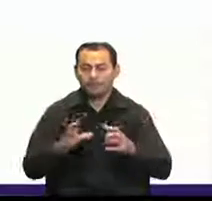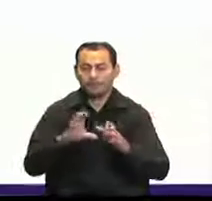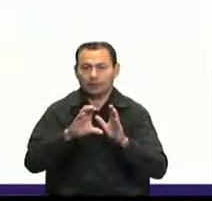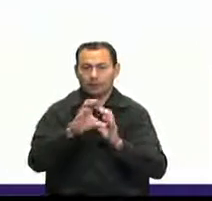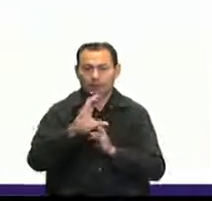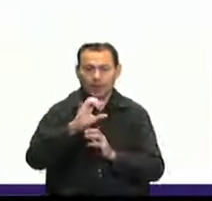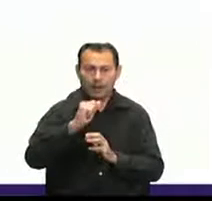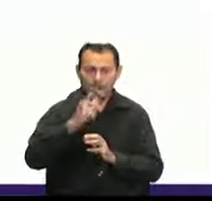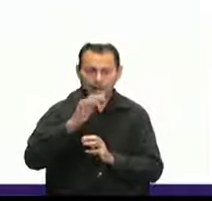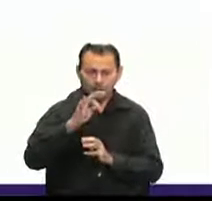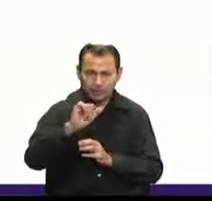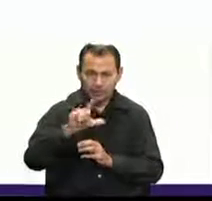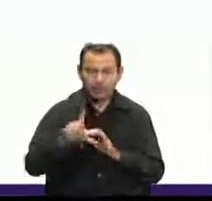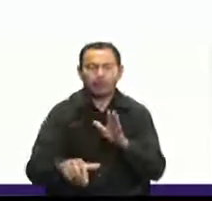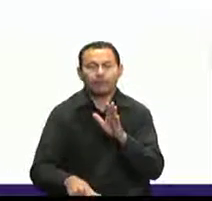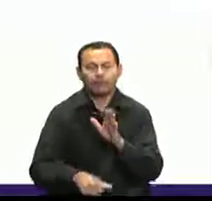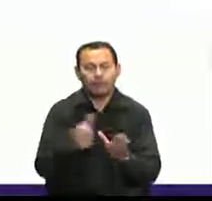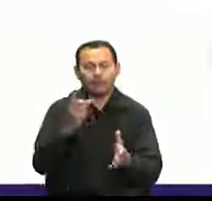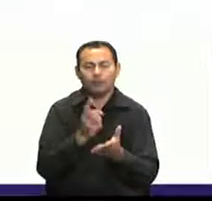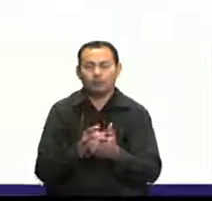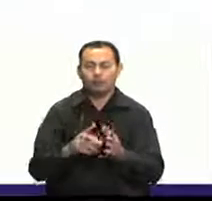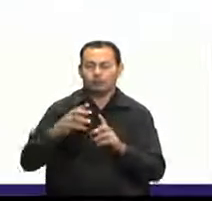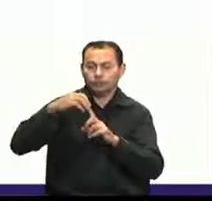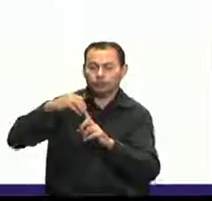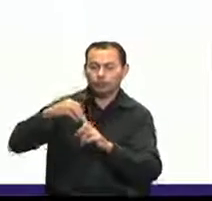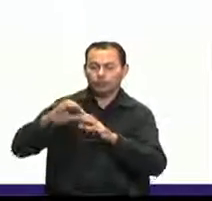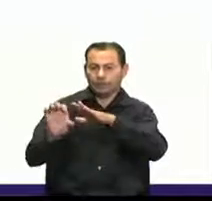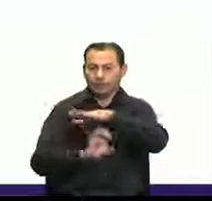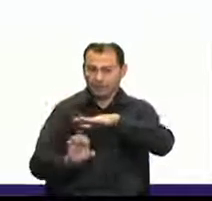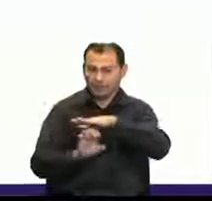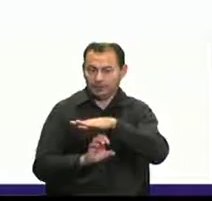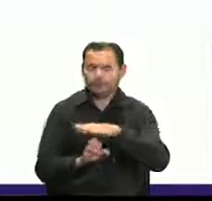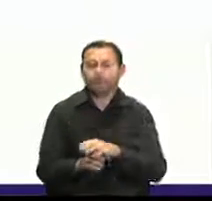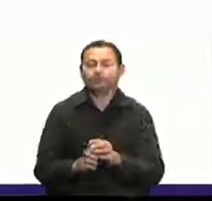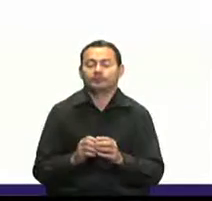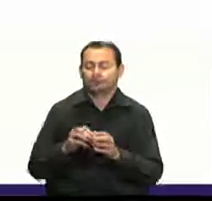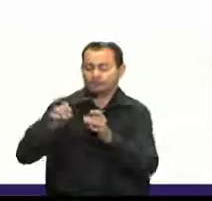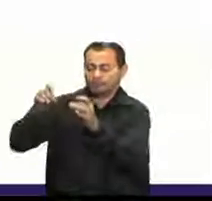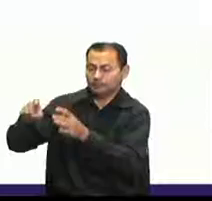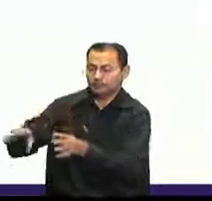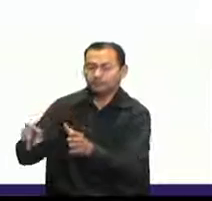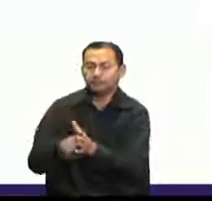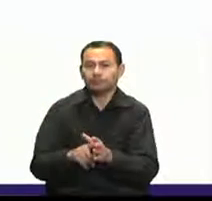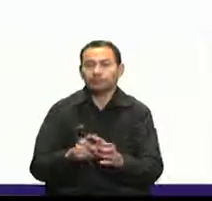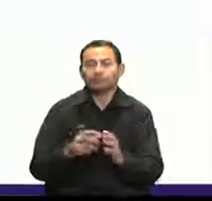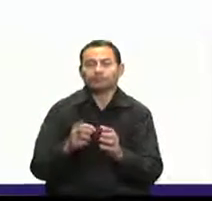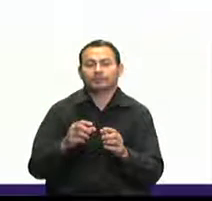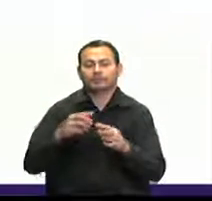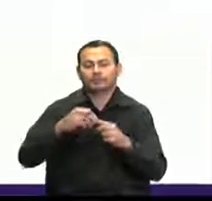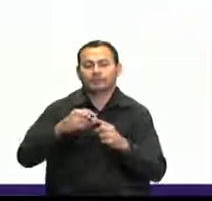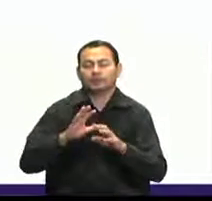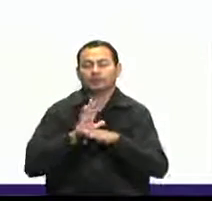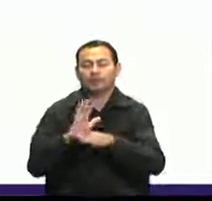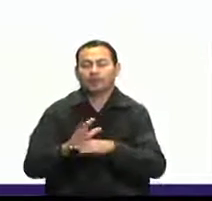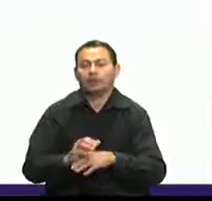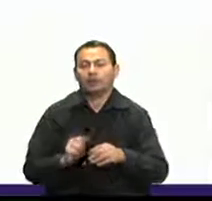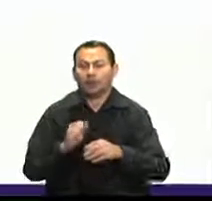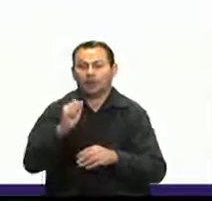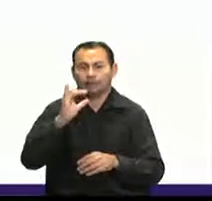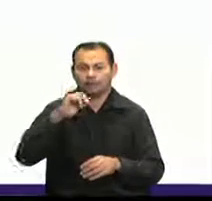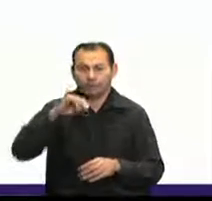capital é a primeira vez então que os proprietários da empresa renuncia ou parte dessa propriedade em favor de